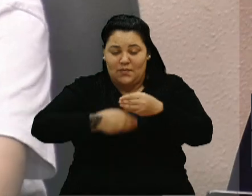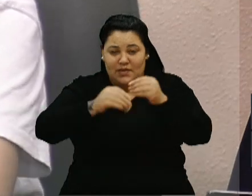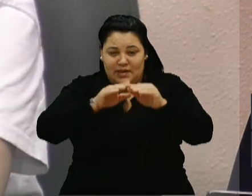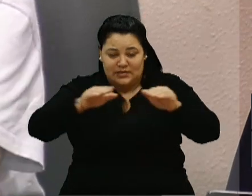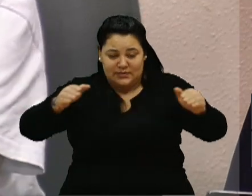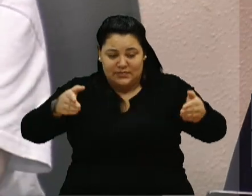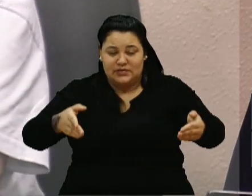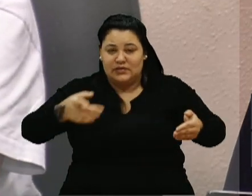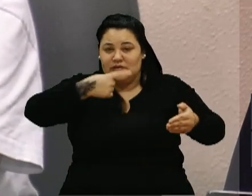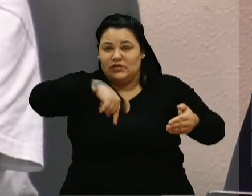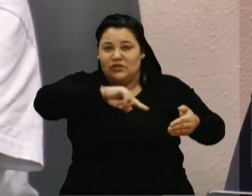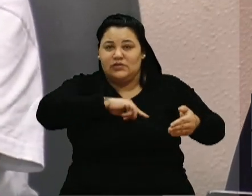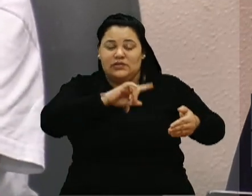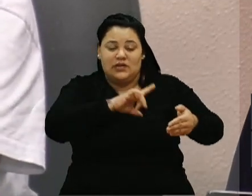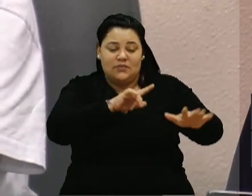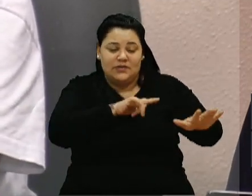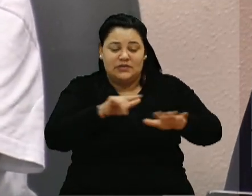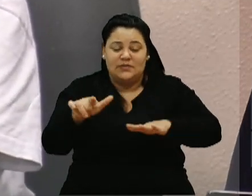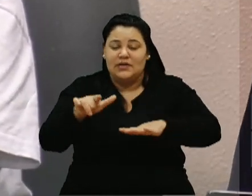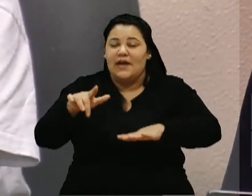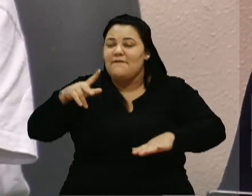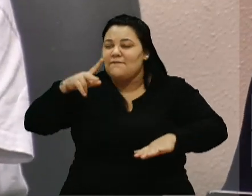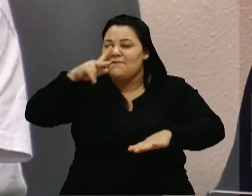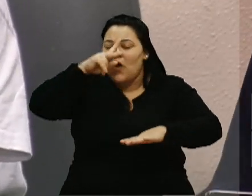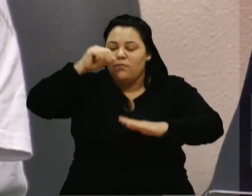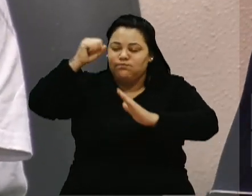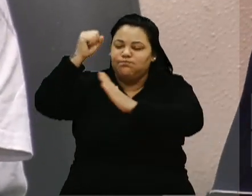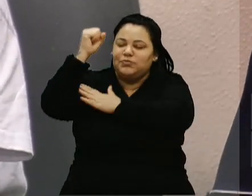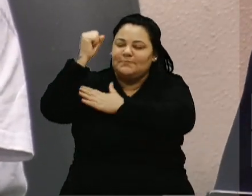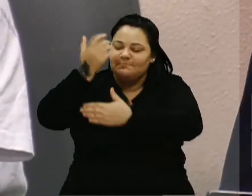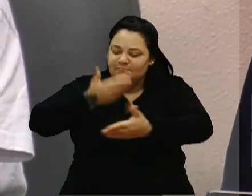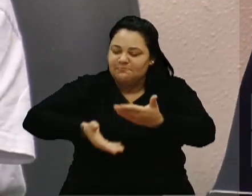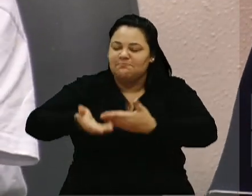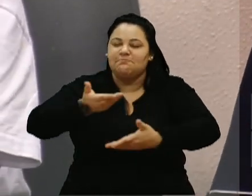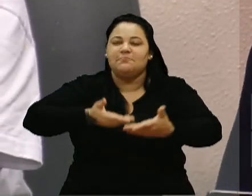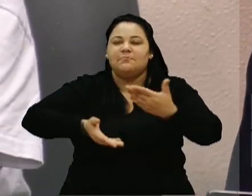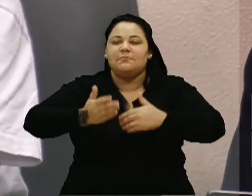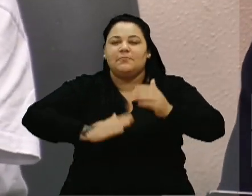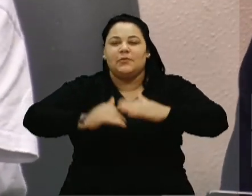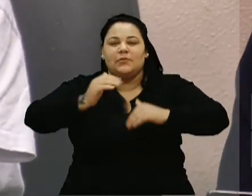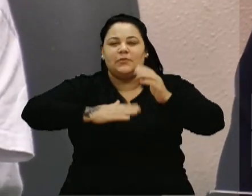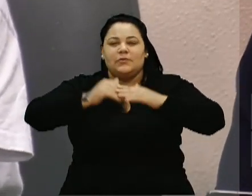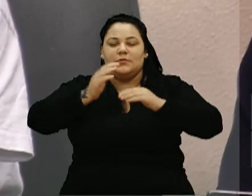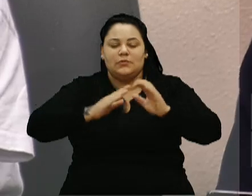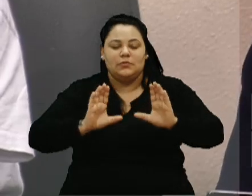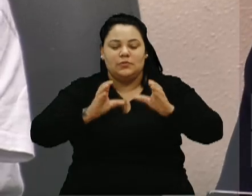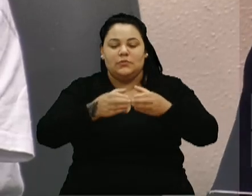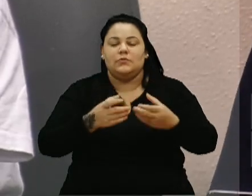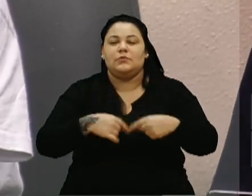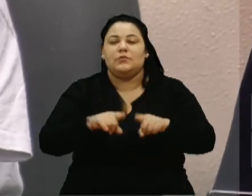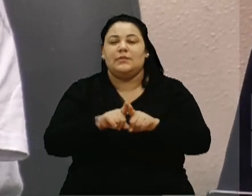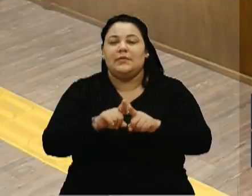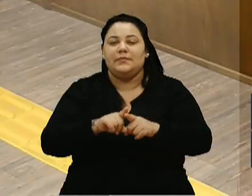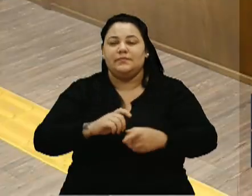e que a gente tenha uma semana potente de trocas e de construção coletiva. Muito obrigado.